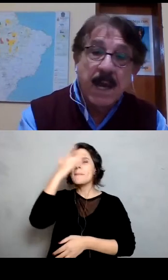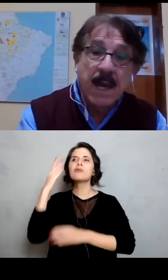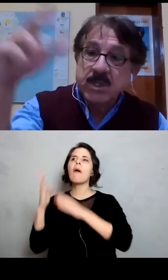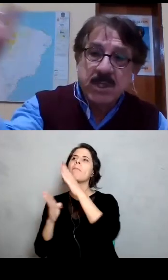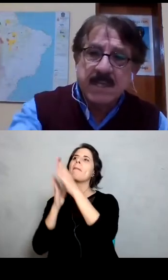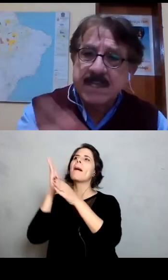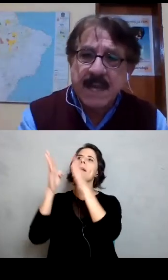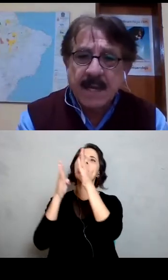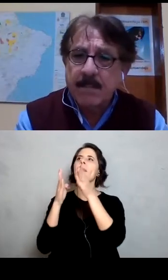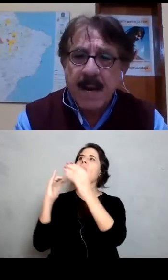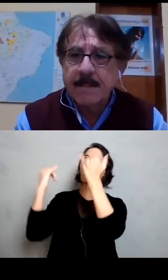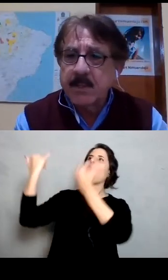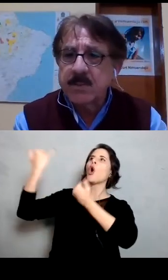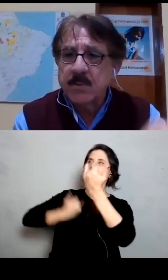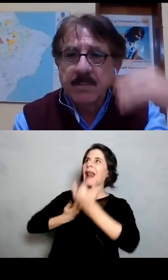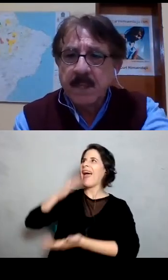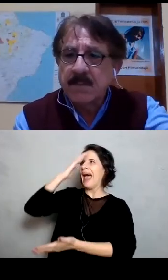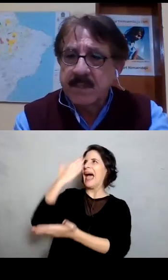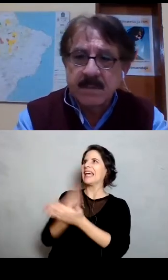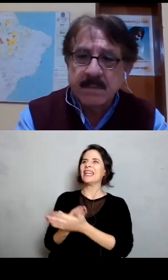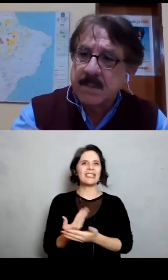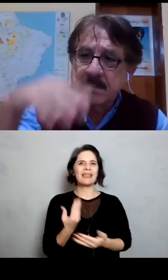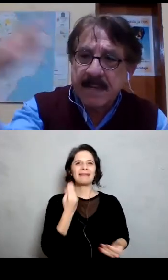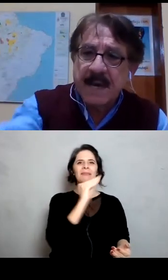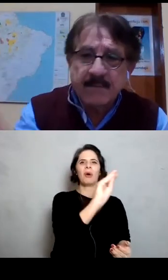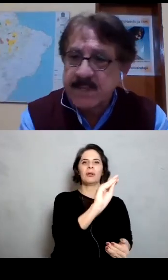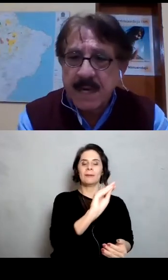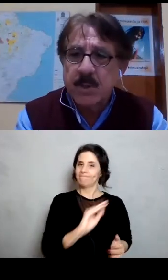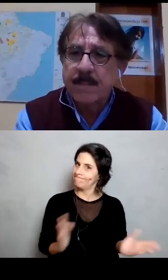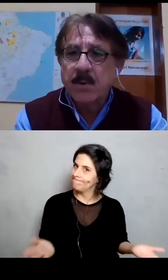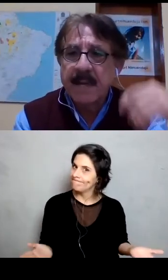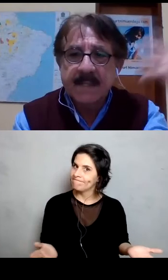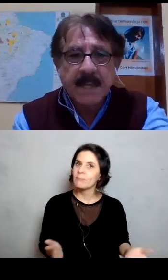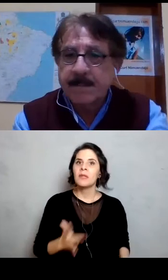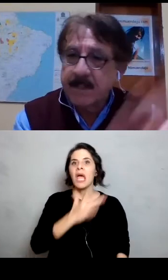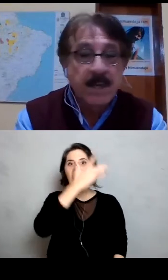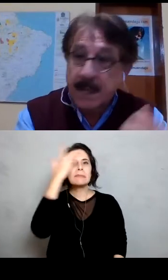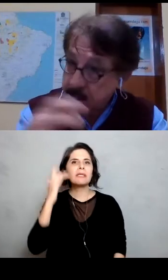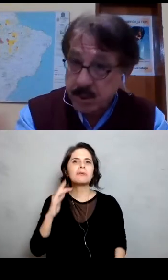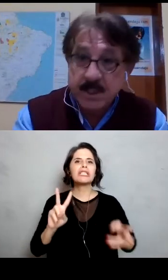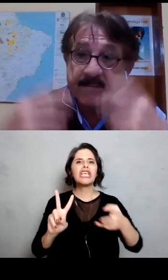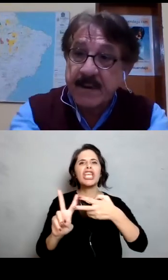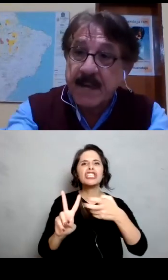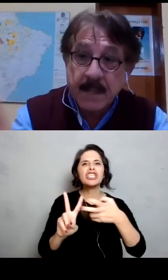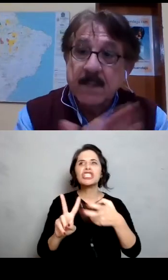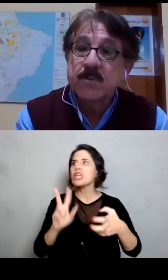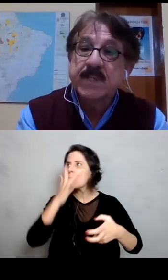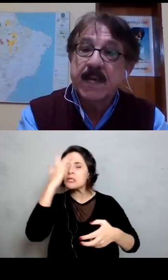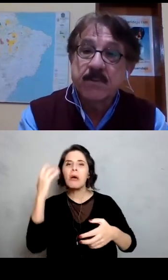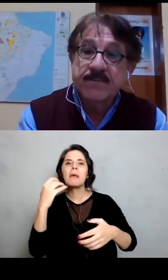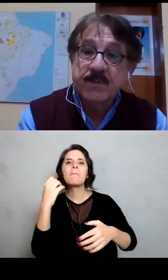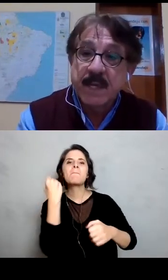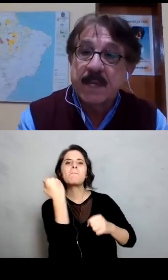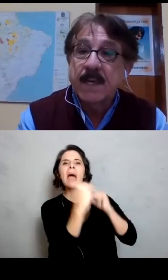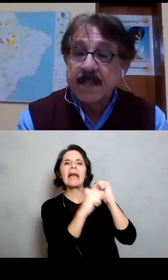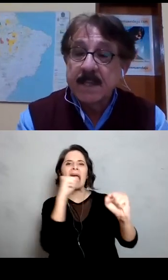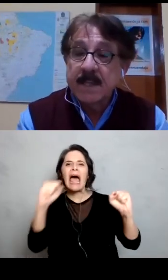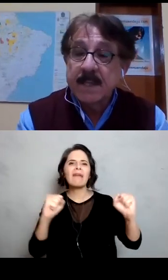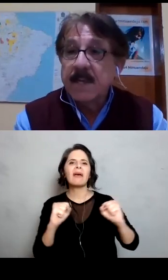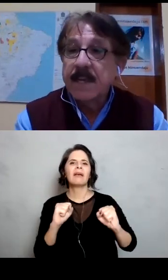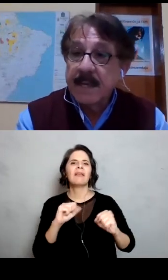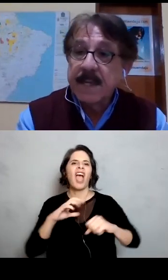em ações desse tipo. Passa, por favor. Bom, eu teria, acho que na minha conta,